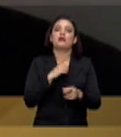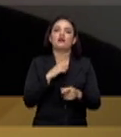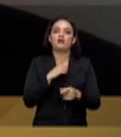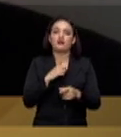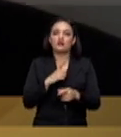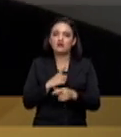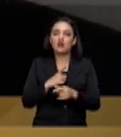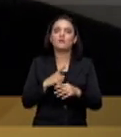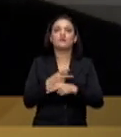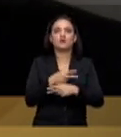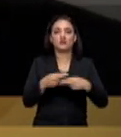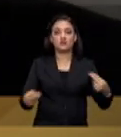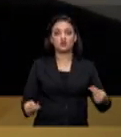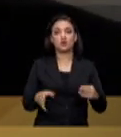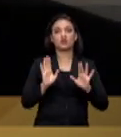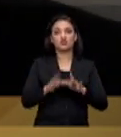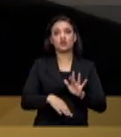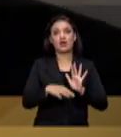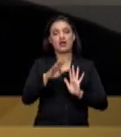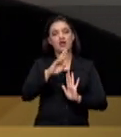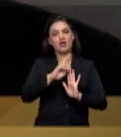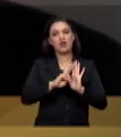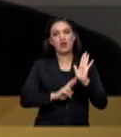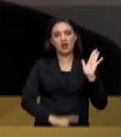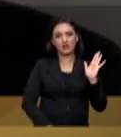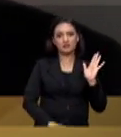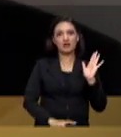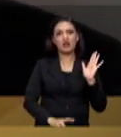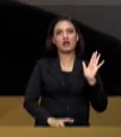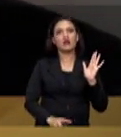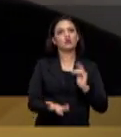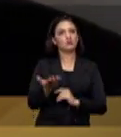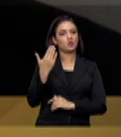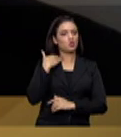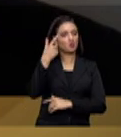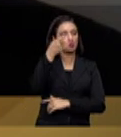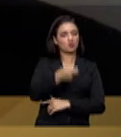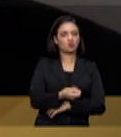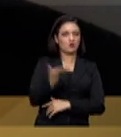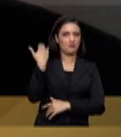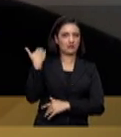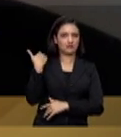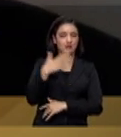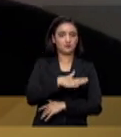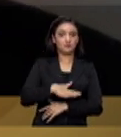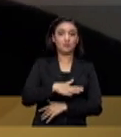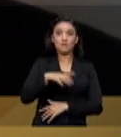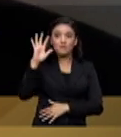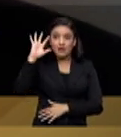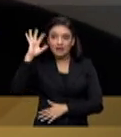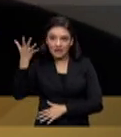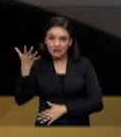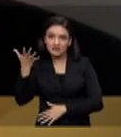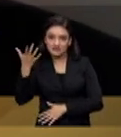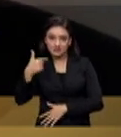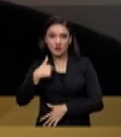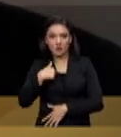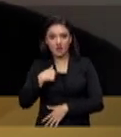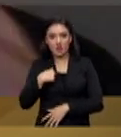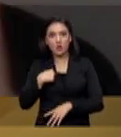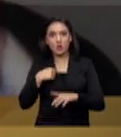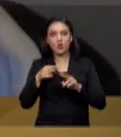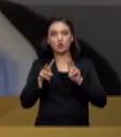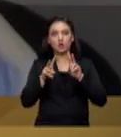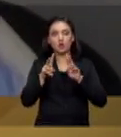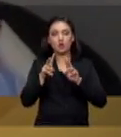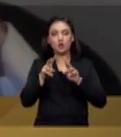feitos correlatos naquele STF juízo. STF julga recursos aqui, que tratam de decisão monocrática que concedeu ao HC para declarar a